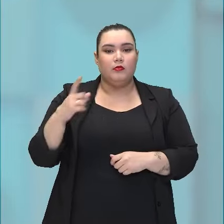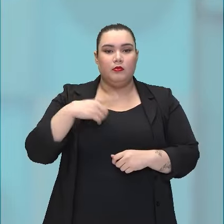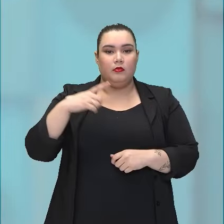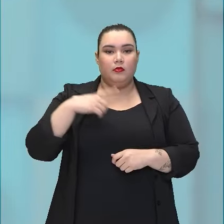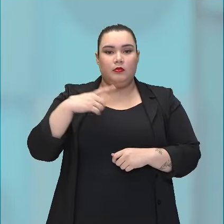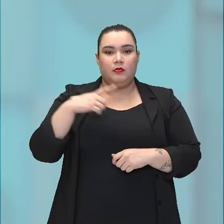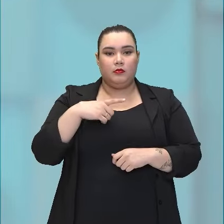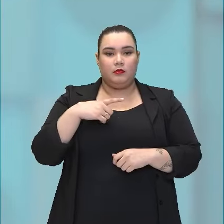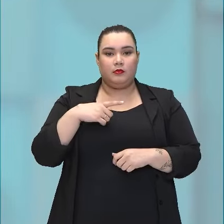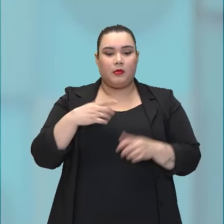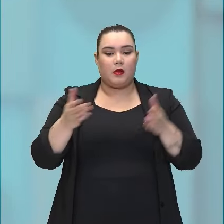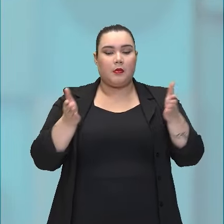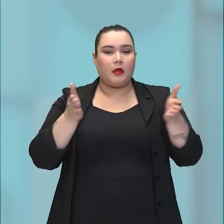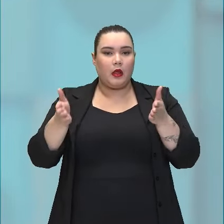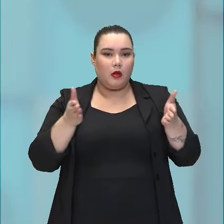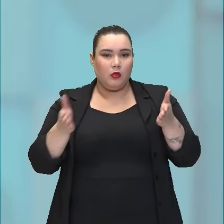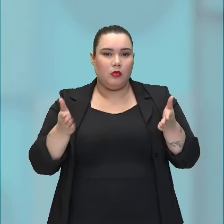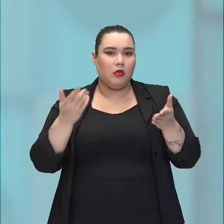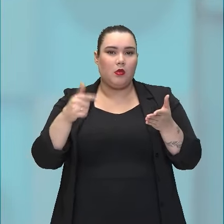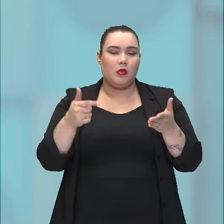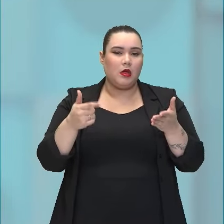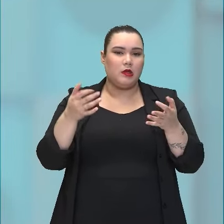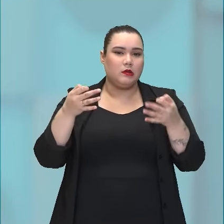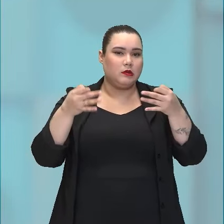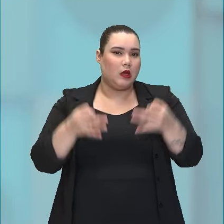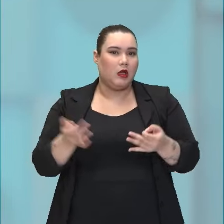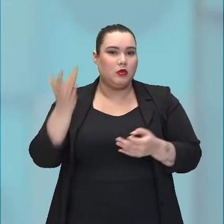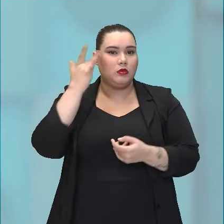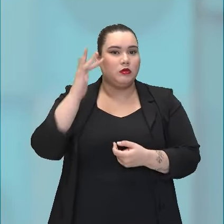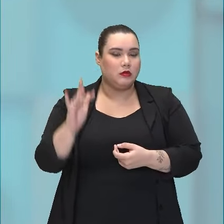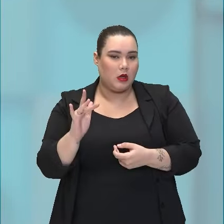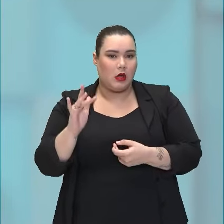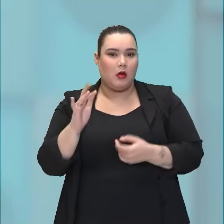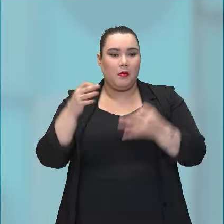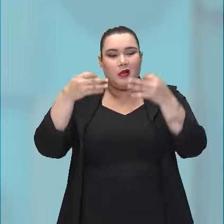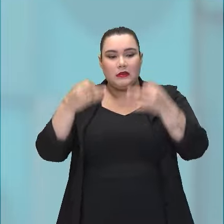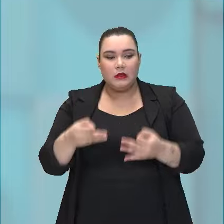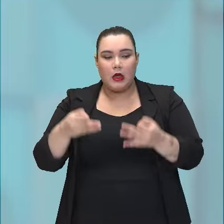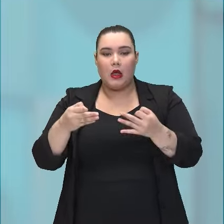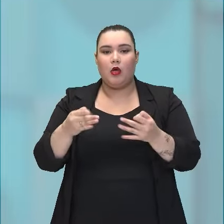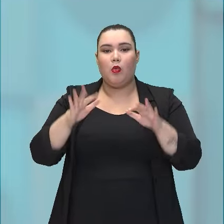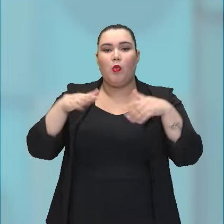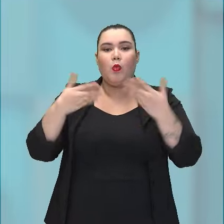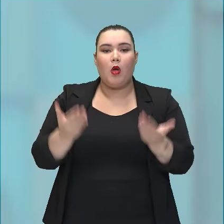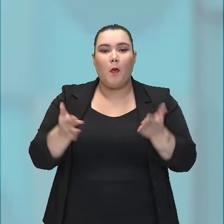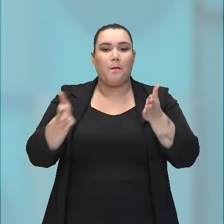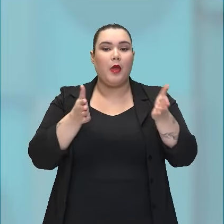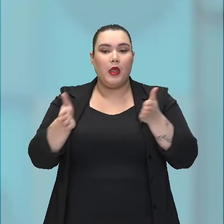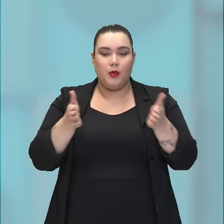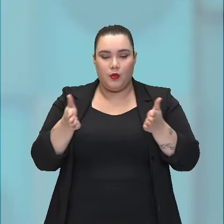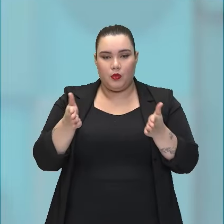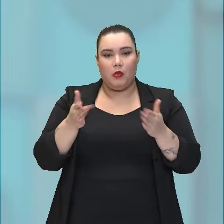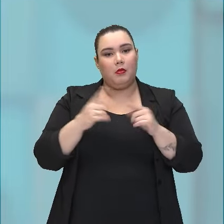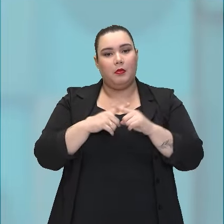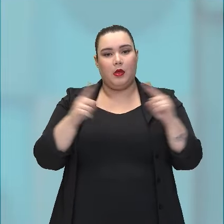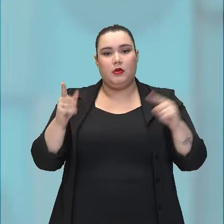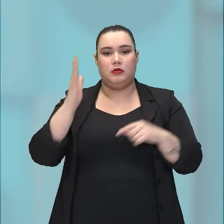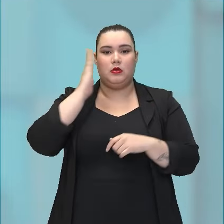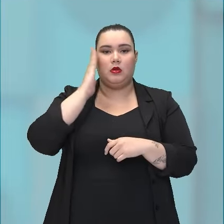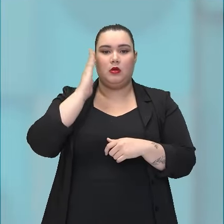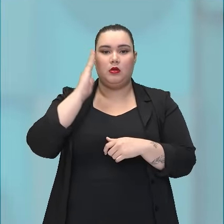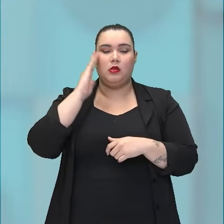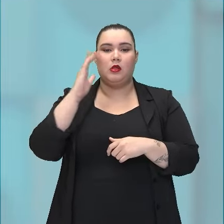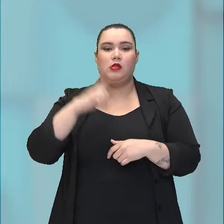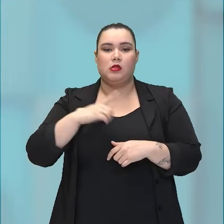que não é definido, não temos uma precisão, uma marcação exata de tempo, mas sabemos que ocorre aí